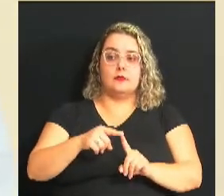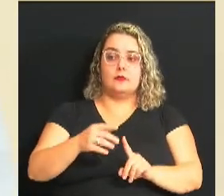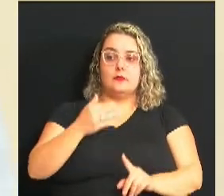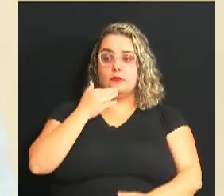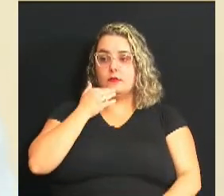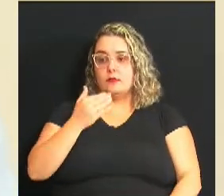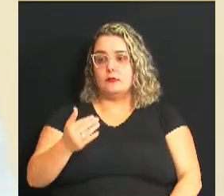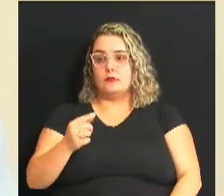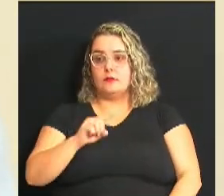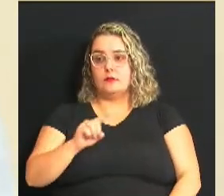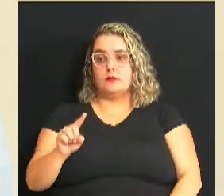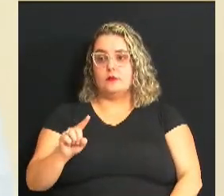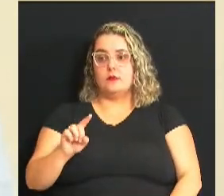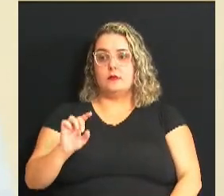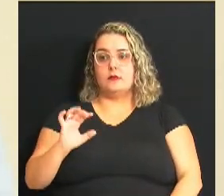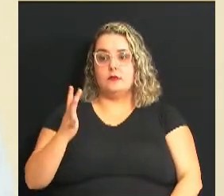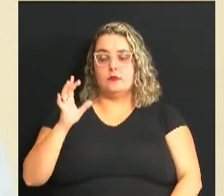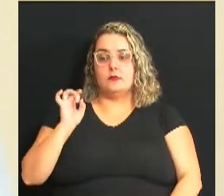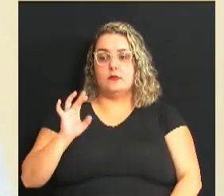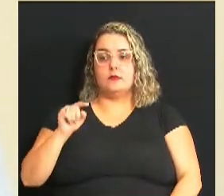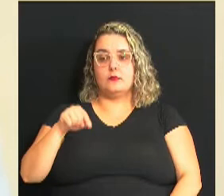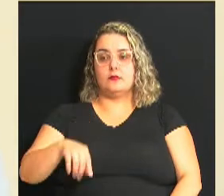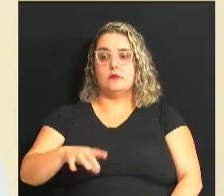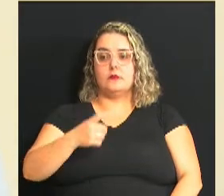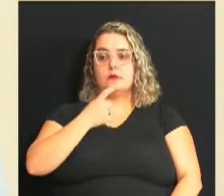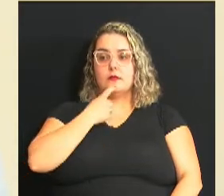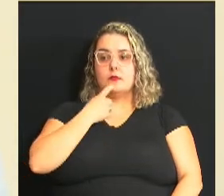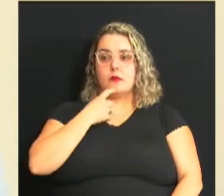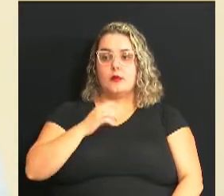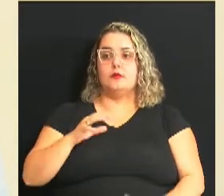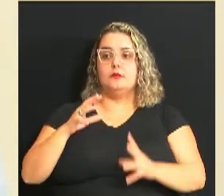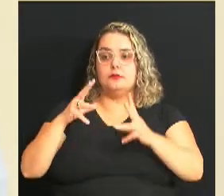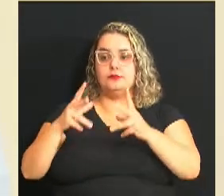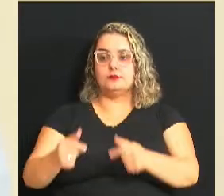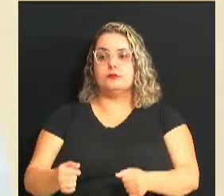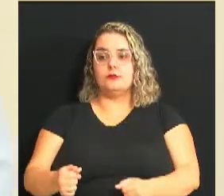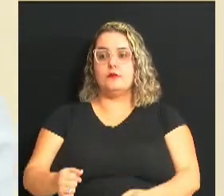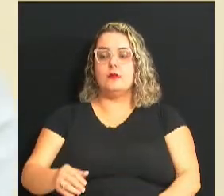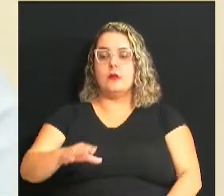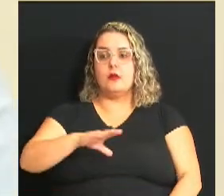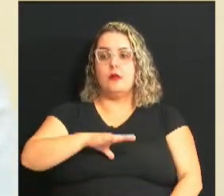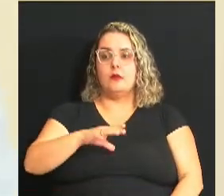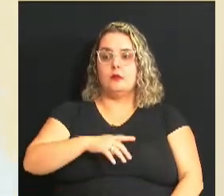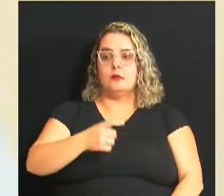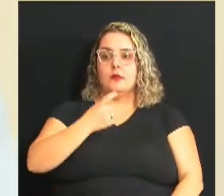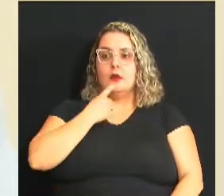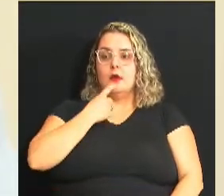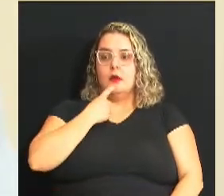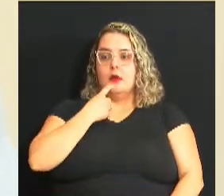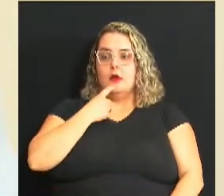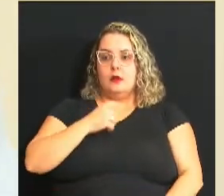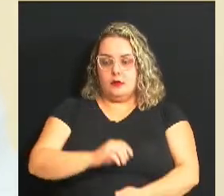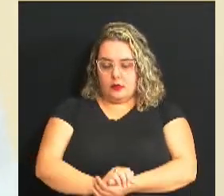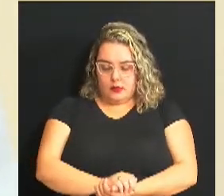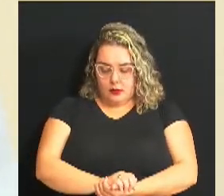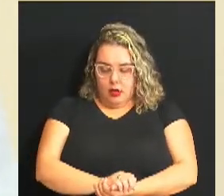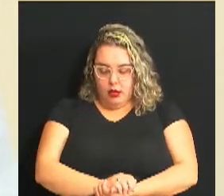ocorre somente em Campinas, ela ocorre praticamente em todas as cidades. A gente tem na cidade uma série